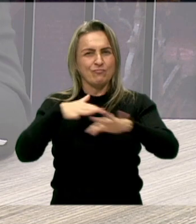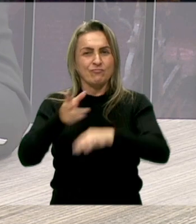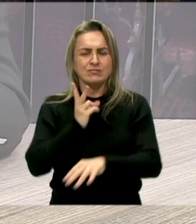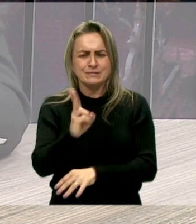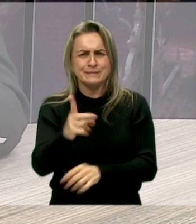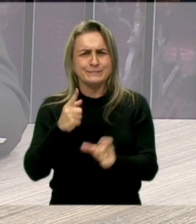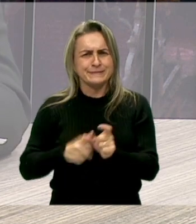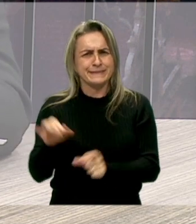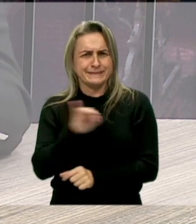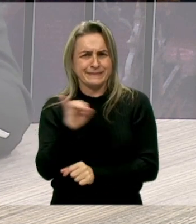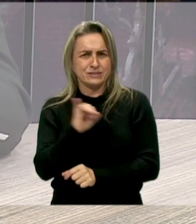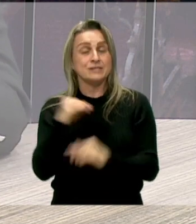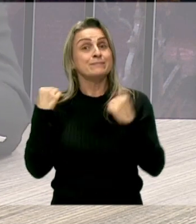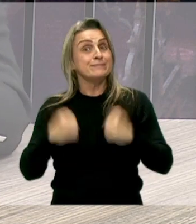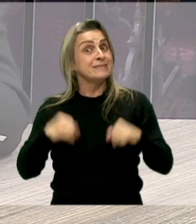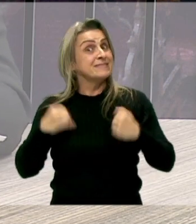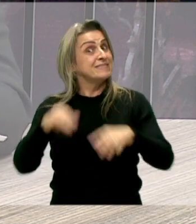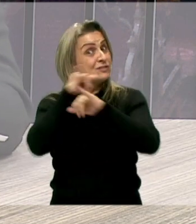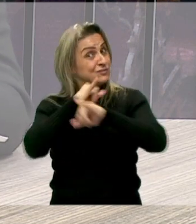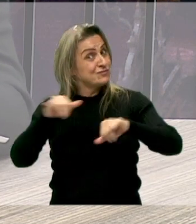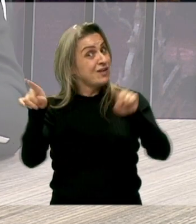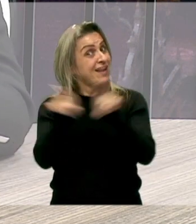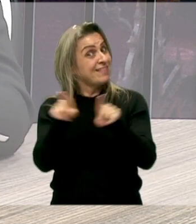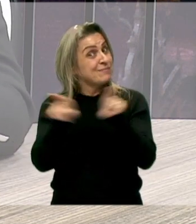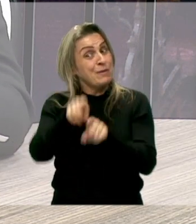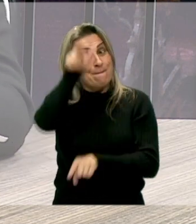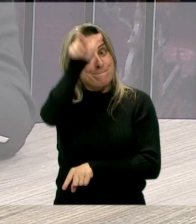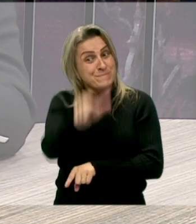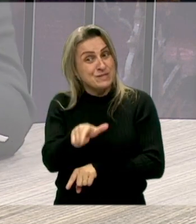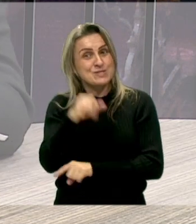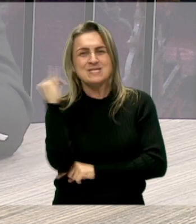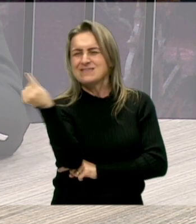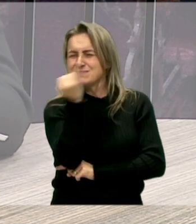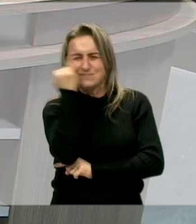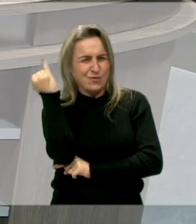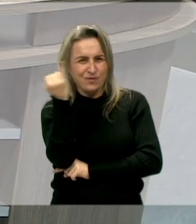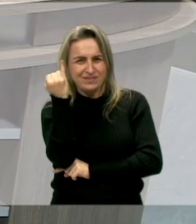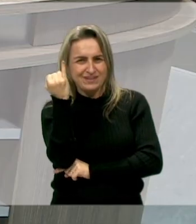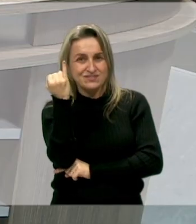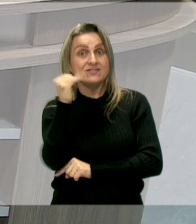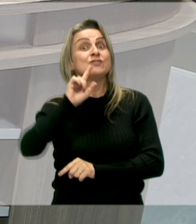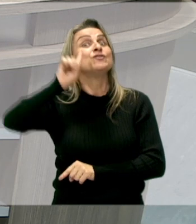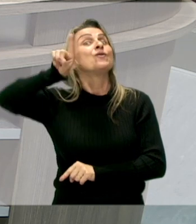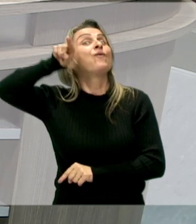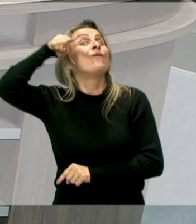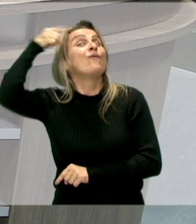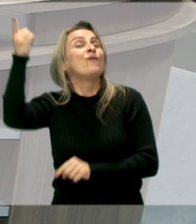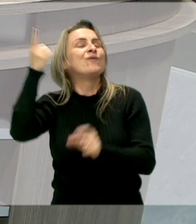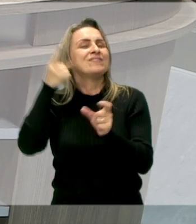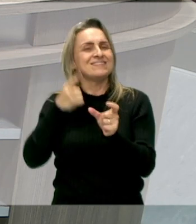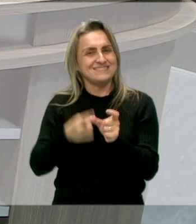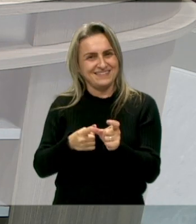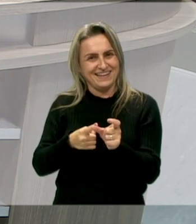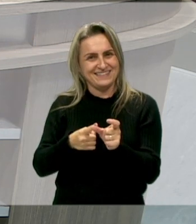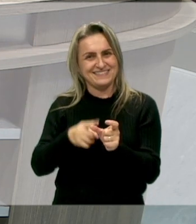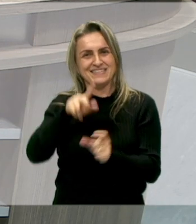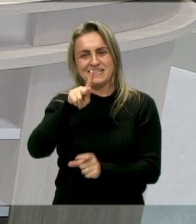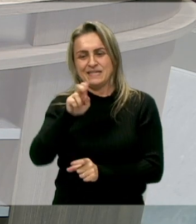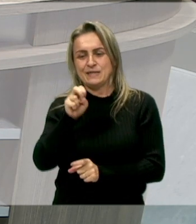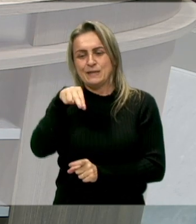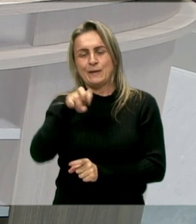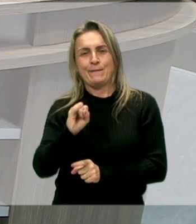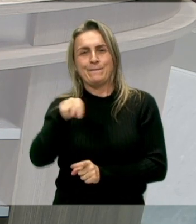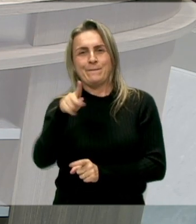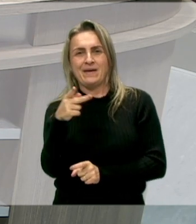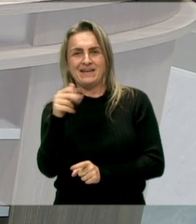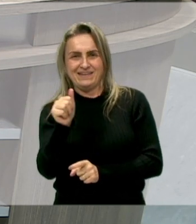trago aqui também figuras muito importantes que vieram de fora, assim como o Peninha, que eu falo aqui que veio de Rio do Sul, a gente tem pessoas como